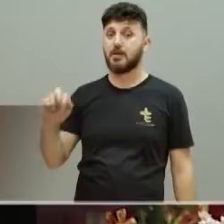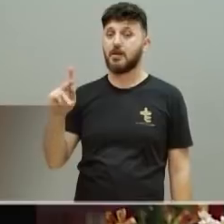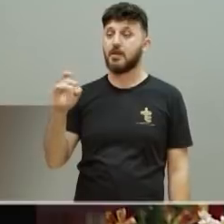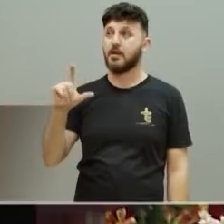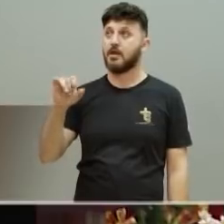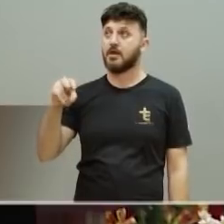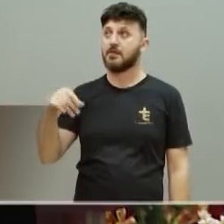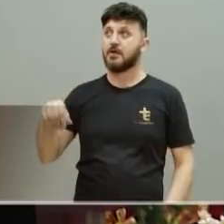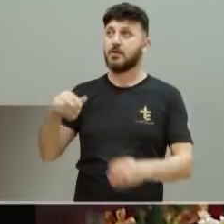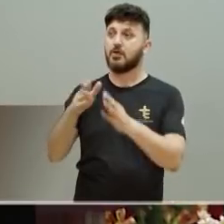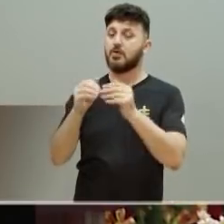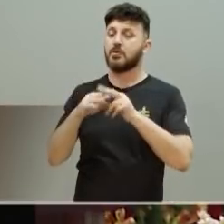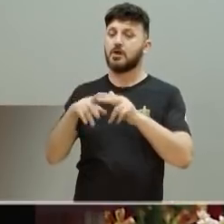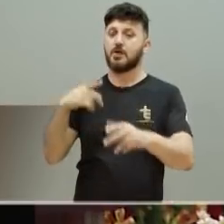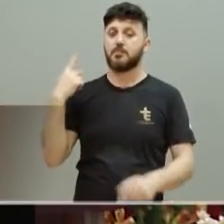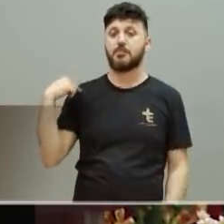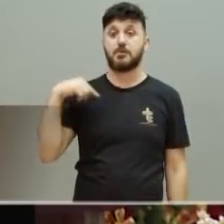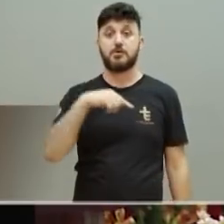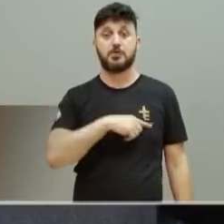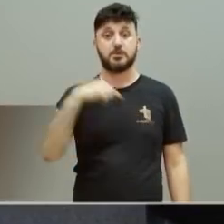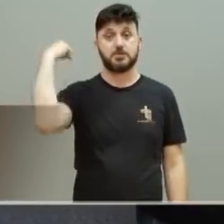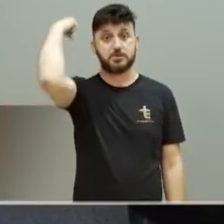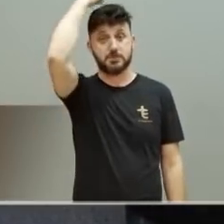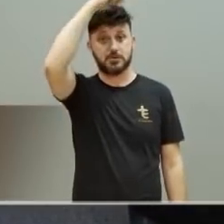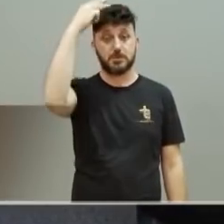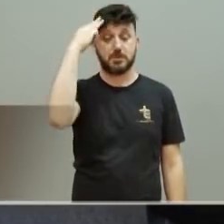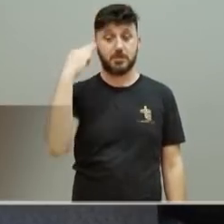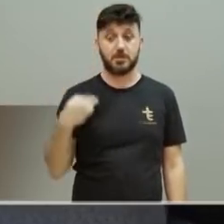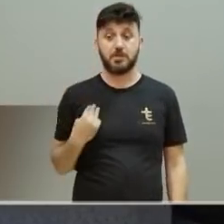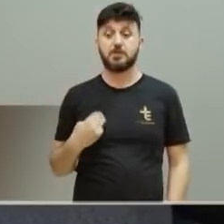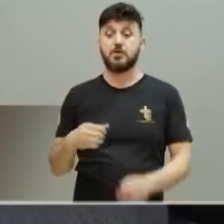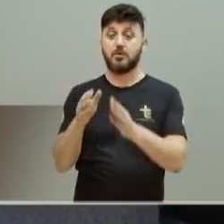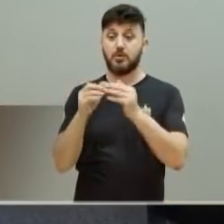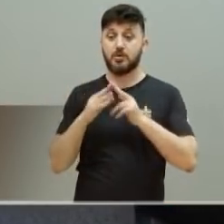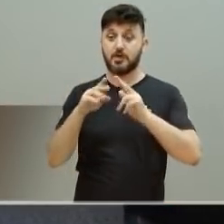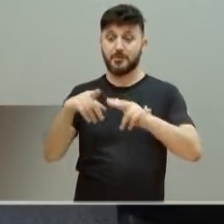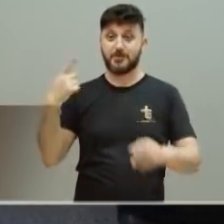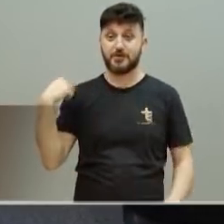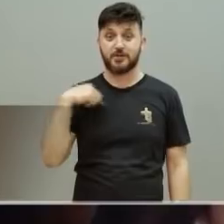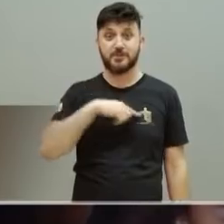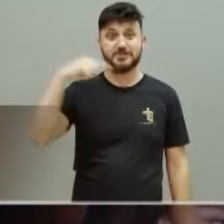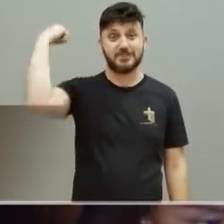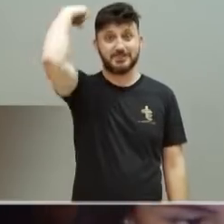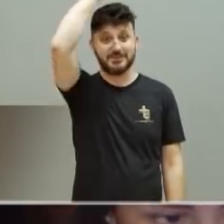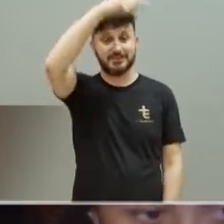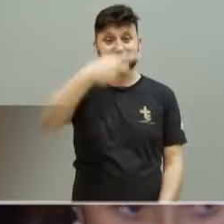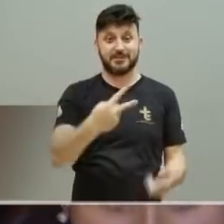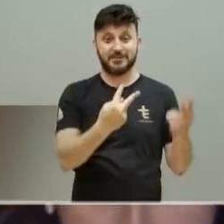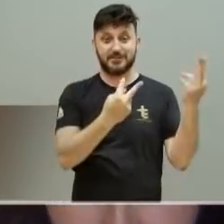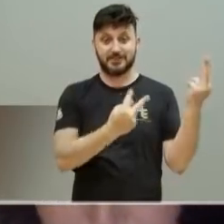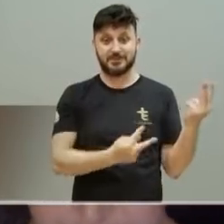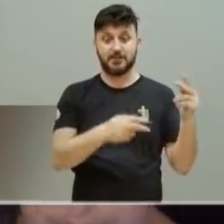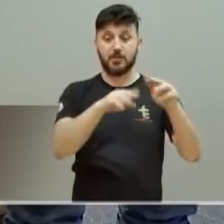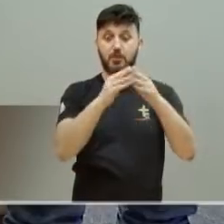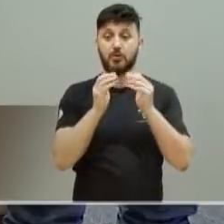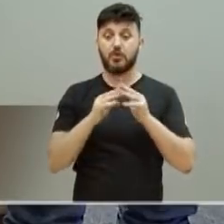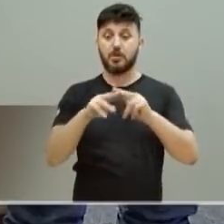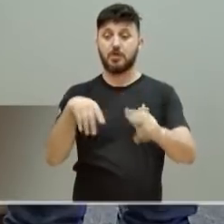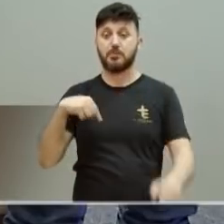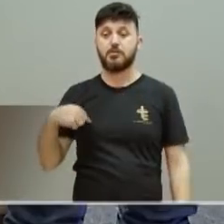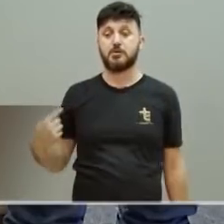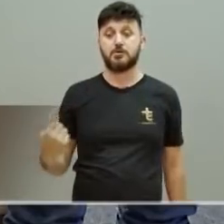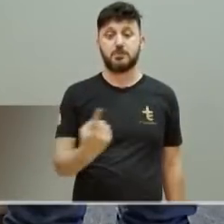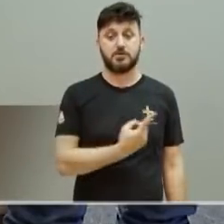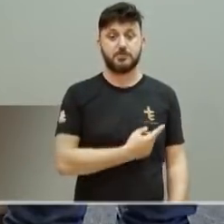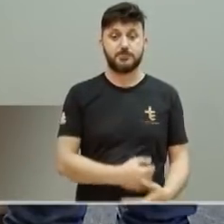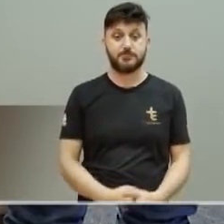Santa Teresa de Calcutá. Rogai por nós. Santa Teresinha do Menino Jesus. Rogai por nós.